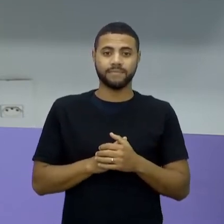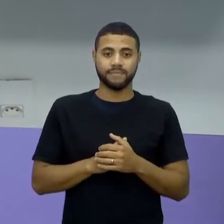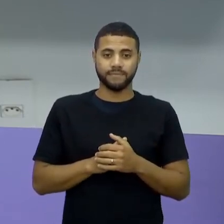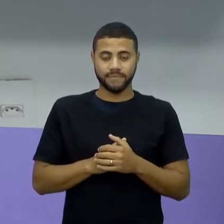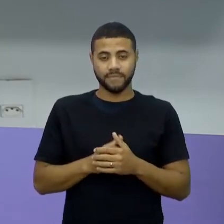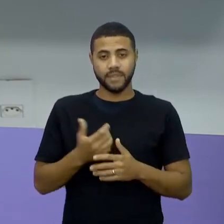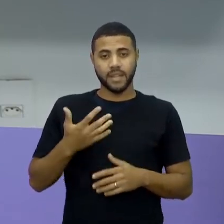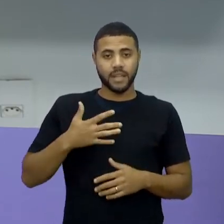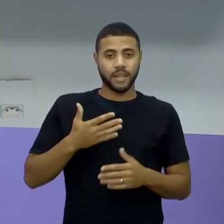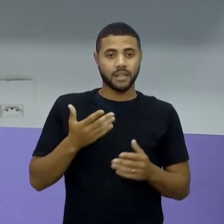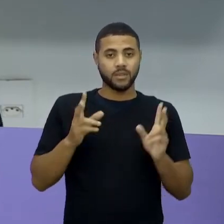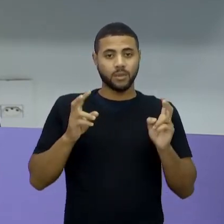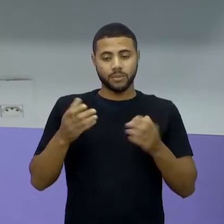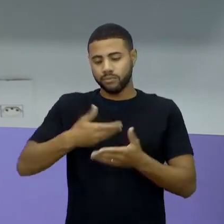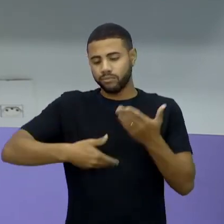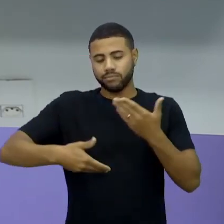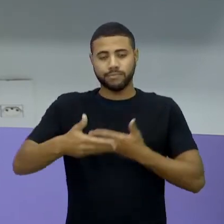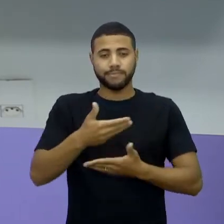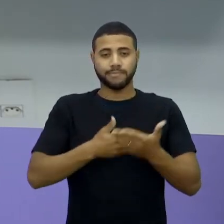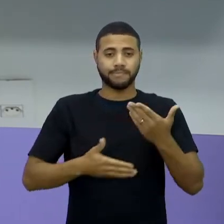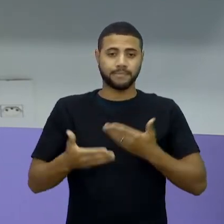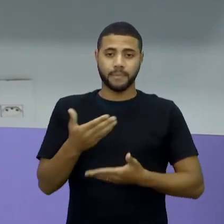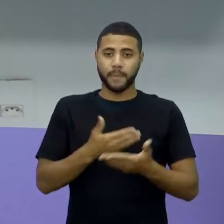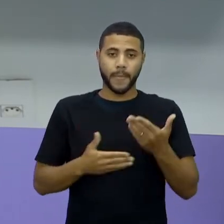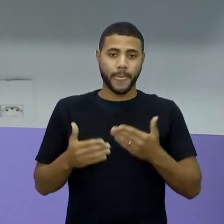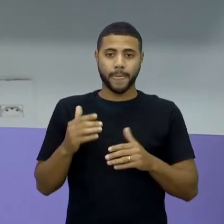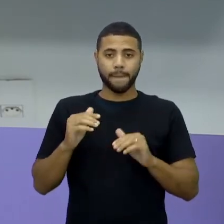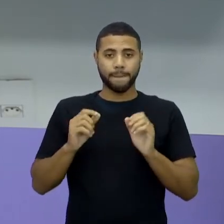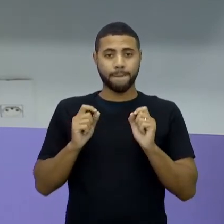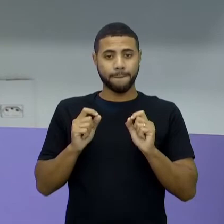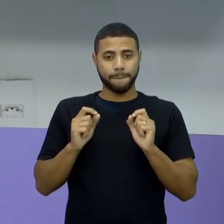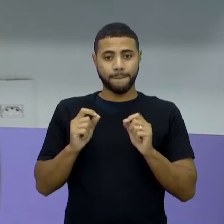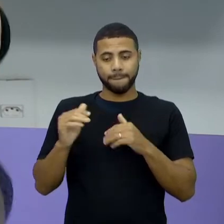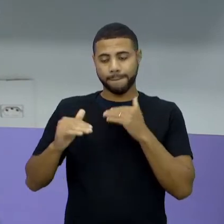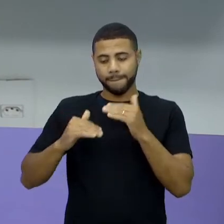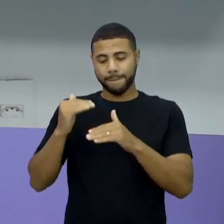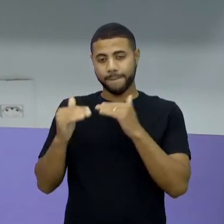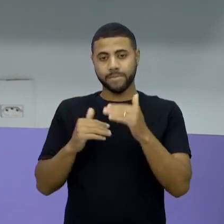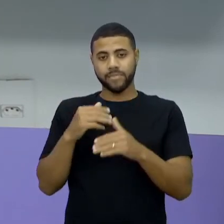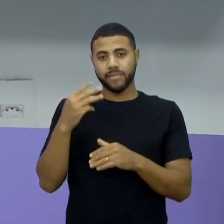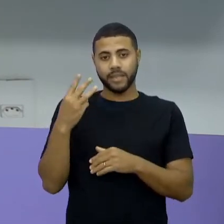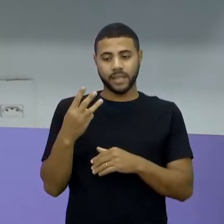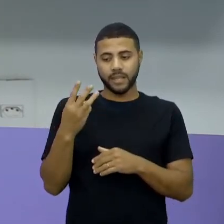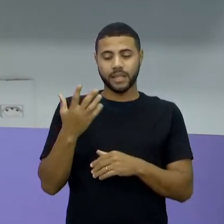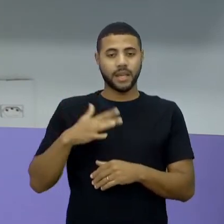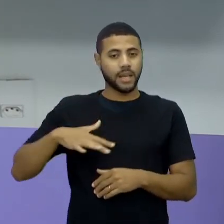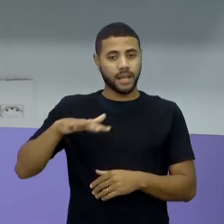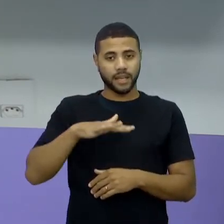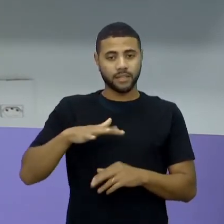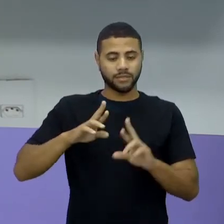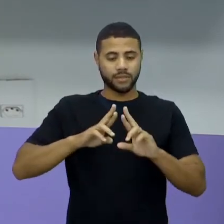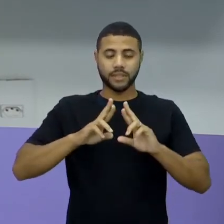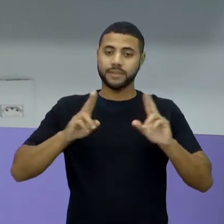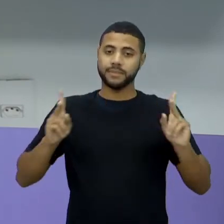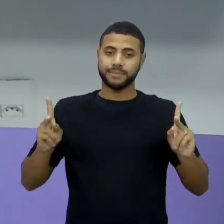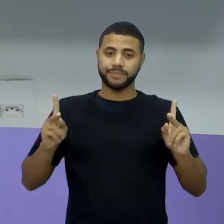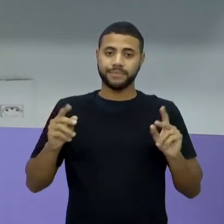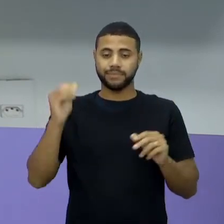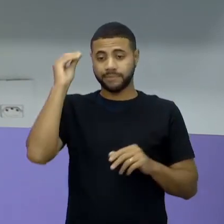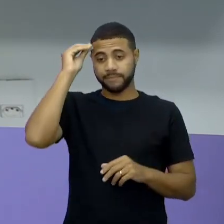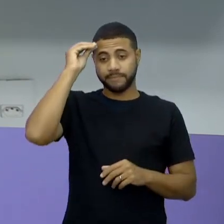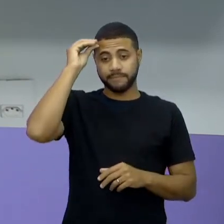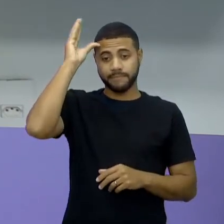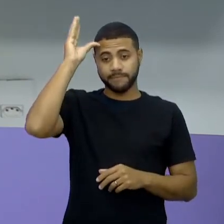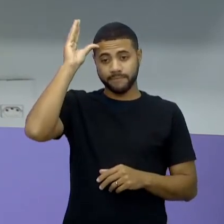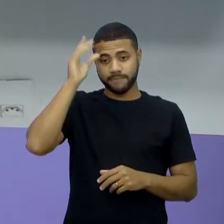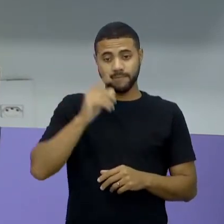melhor, essas relações, né, que vão se estabelecendo entre 3 áreas diferentes, né, do conhecimento